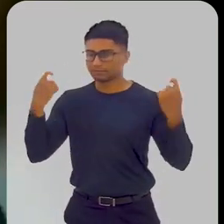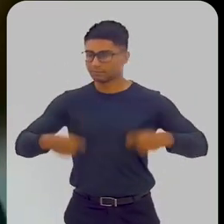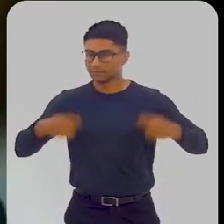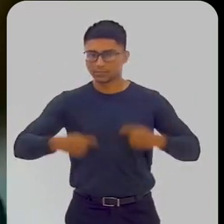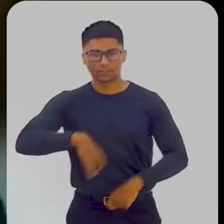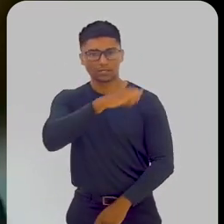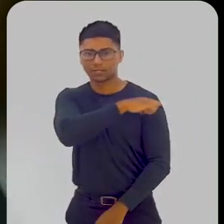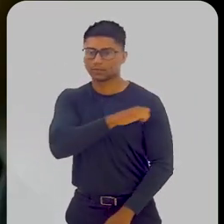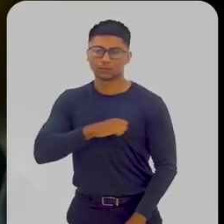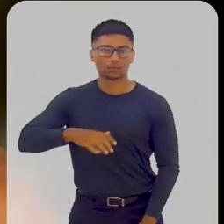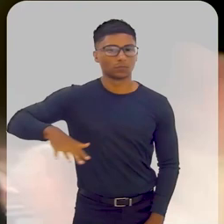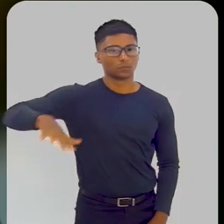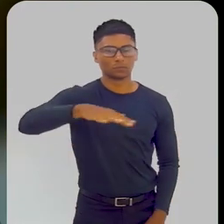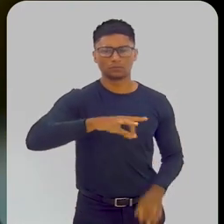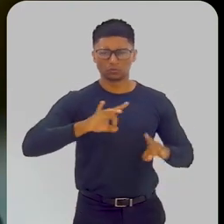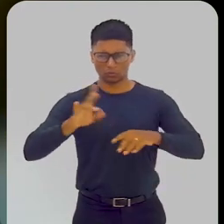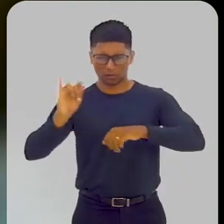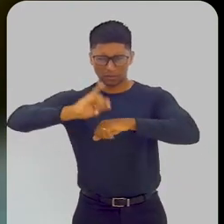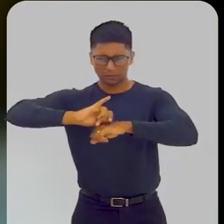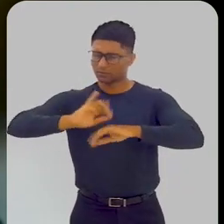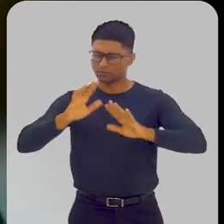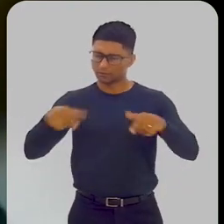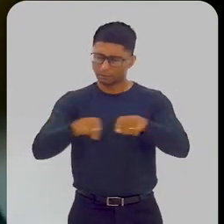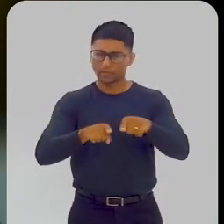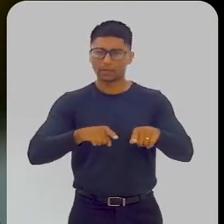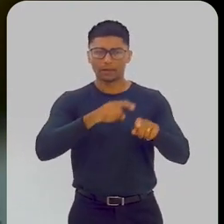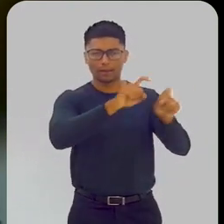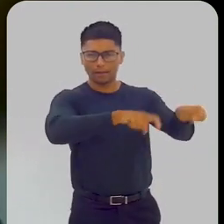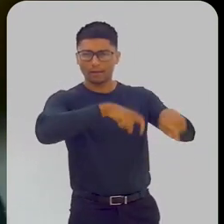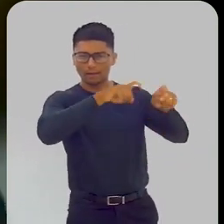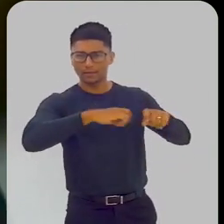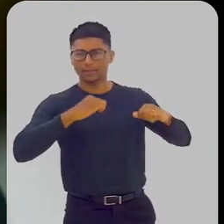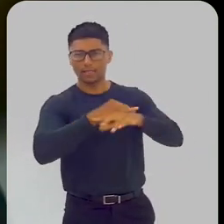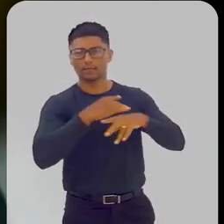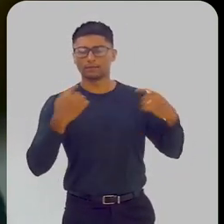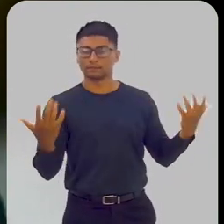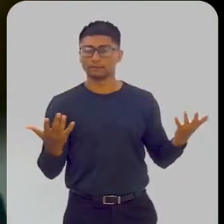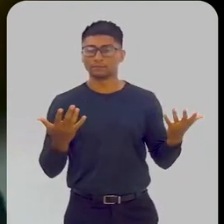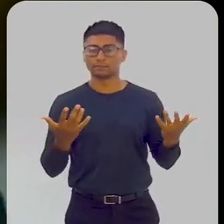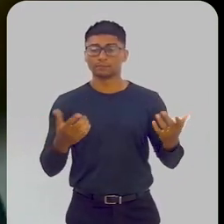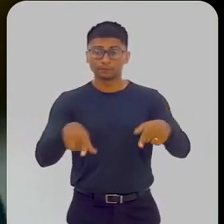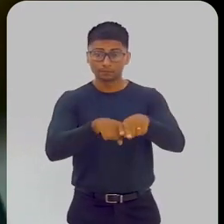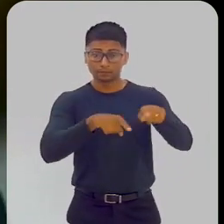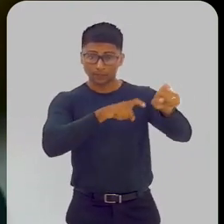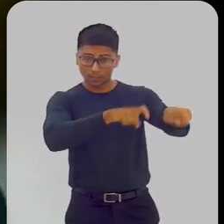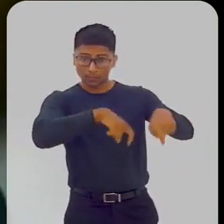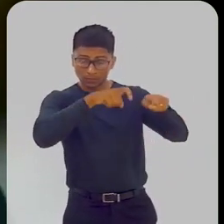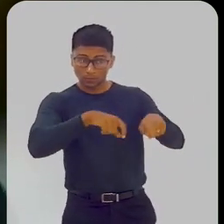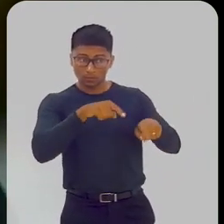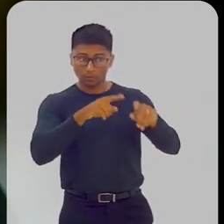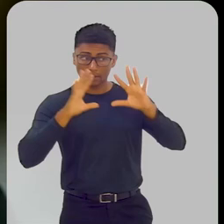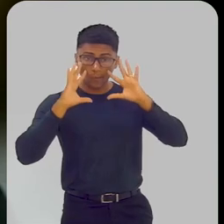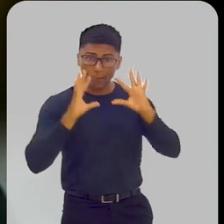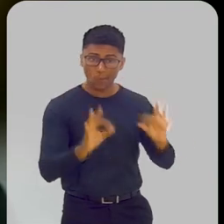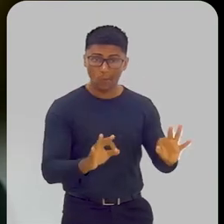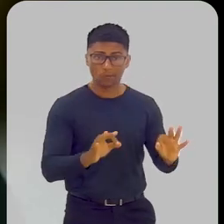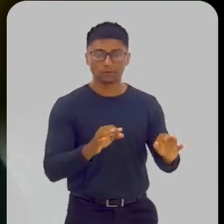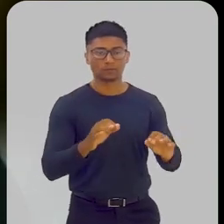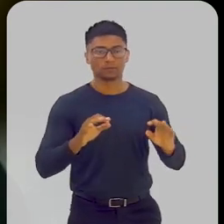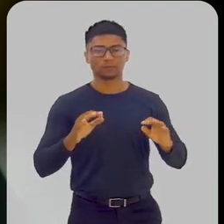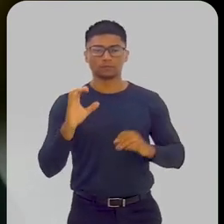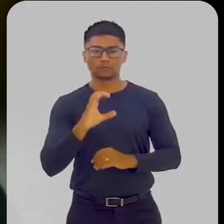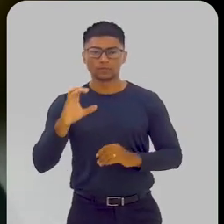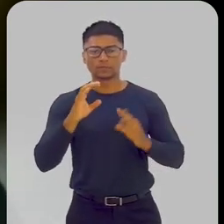engenharia para todo o Rio de Janeiro, não só para a capital, mas para o seu interior. Então, falando no interior, olhar o interior